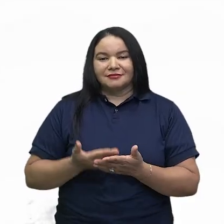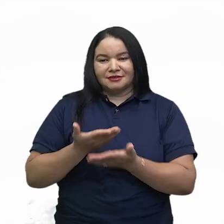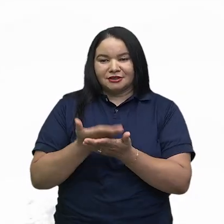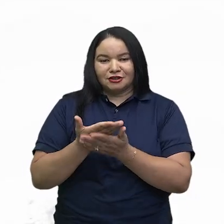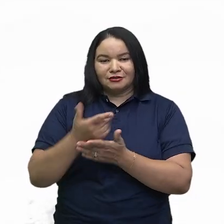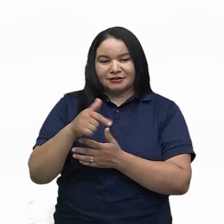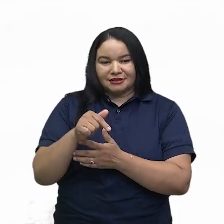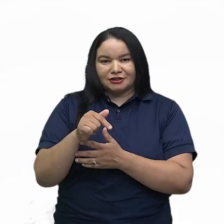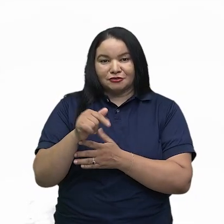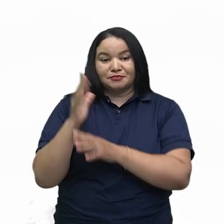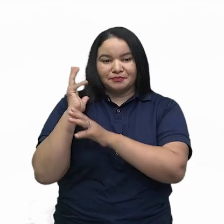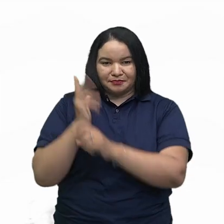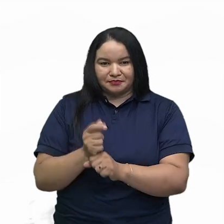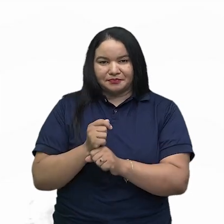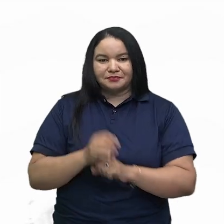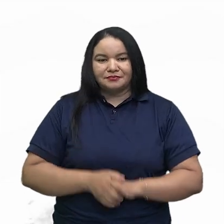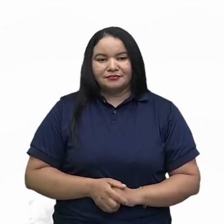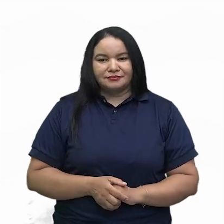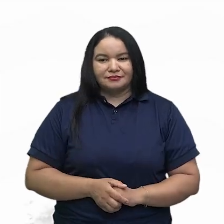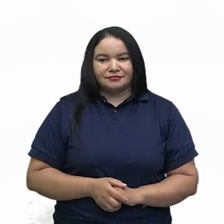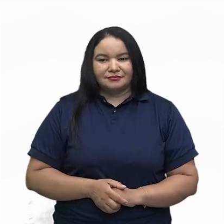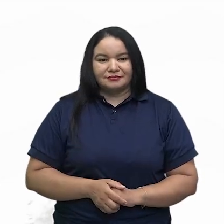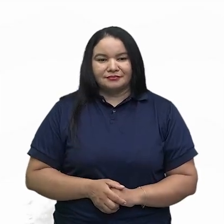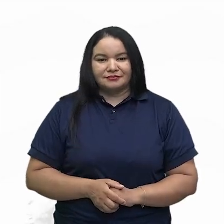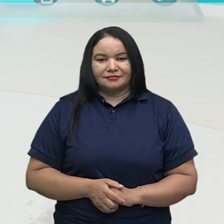Aula 7, revisão.